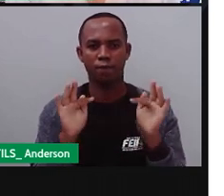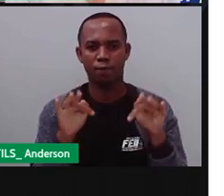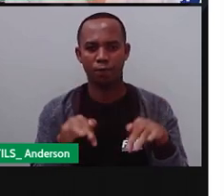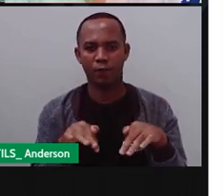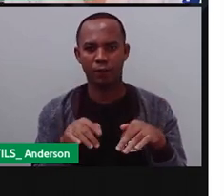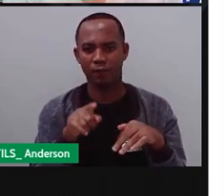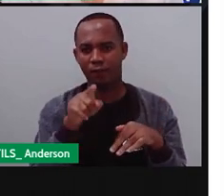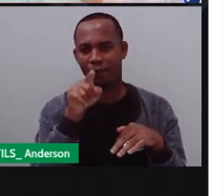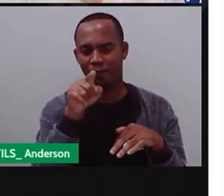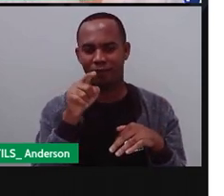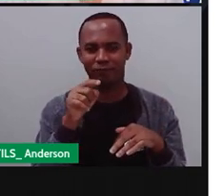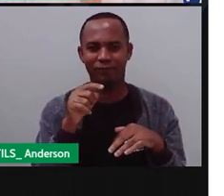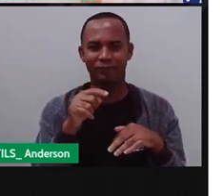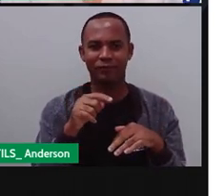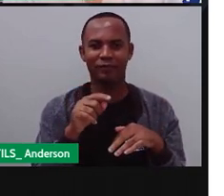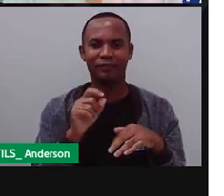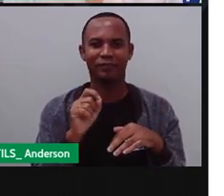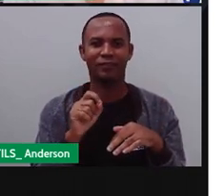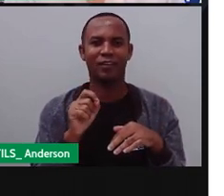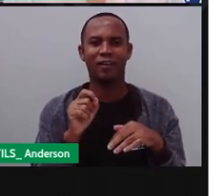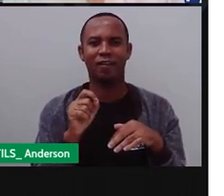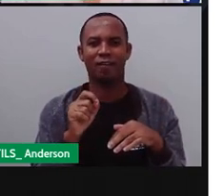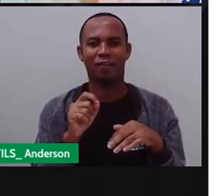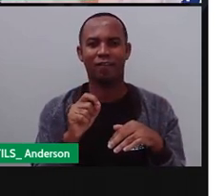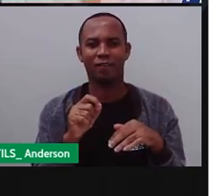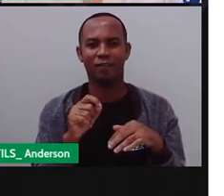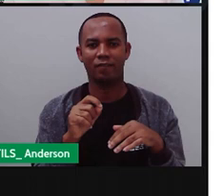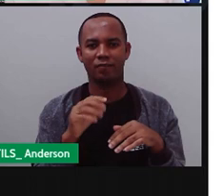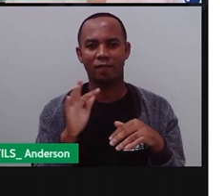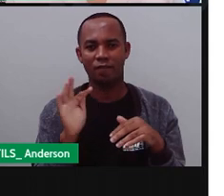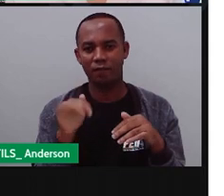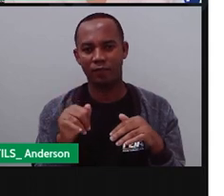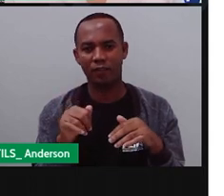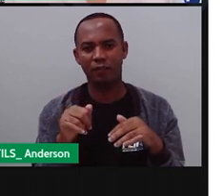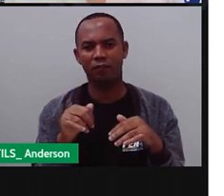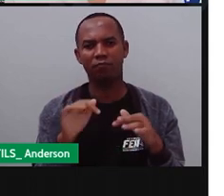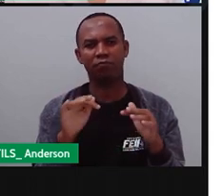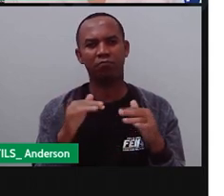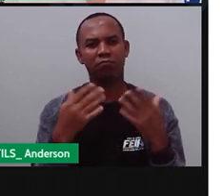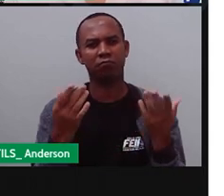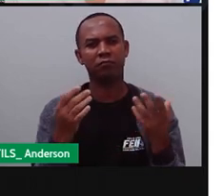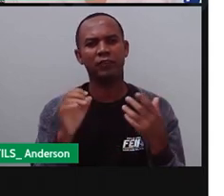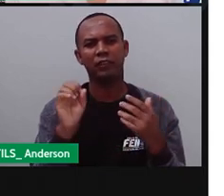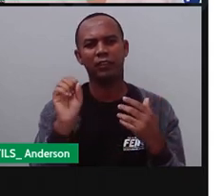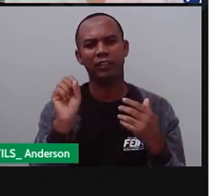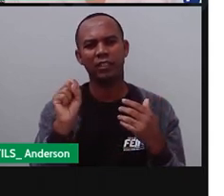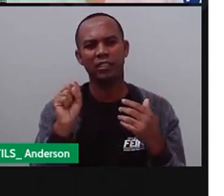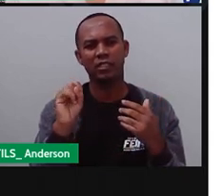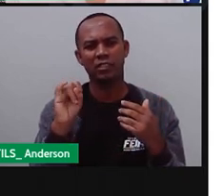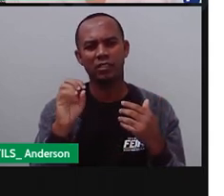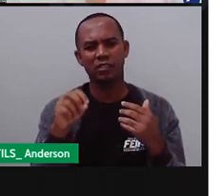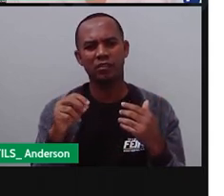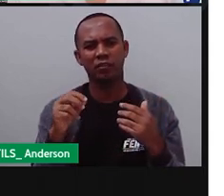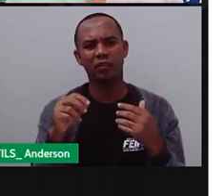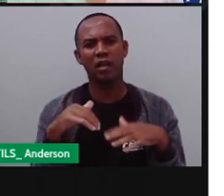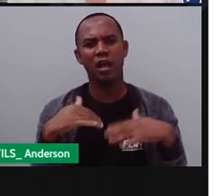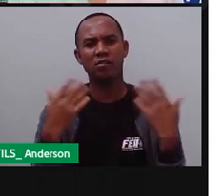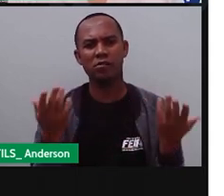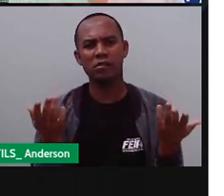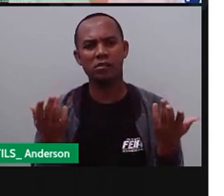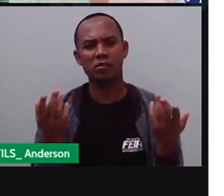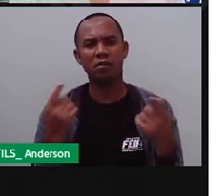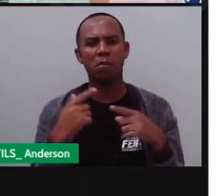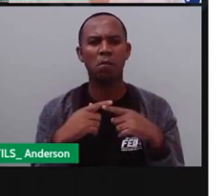que Emília linda. Foi então, por fim, finalmente, portanto, por isso,